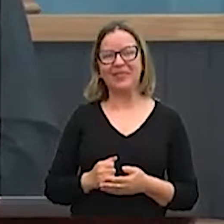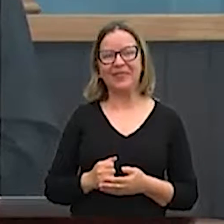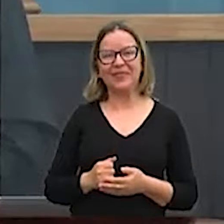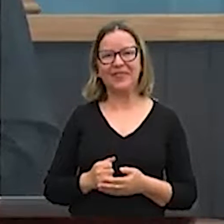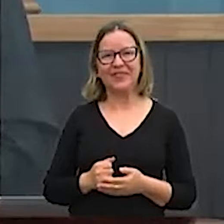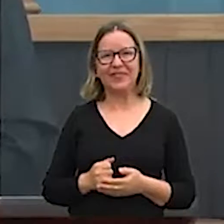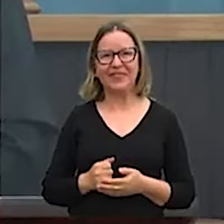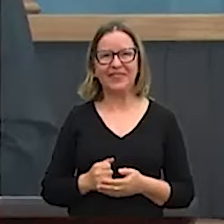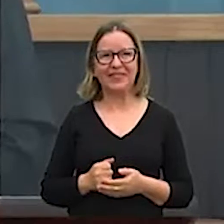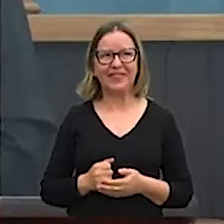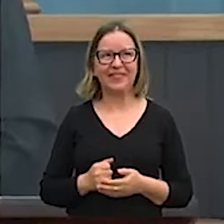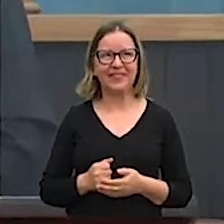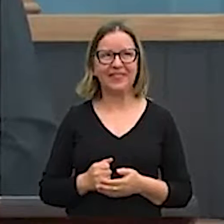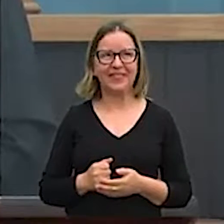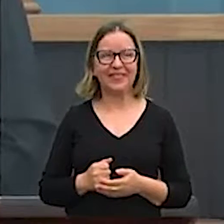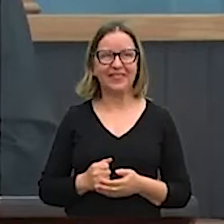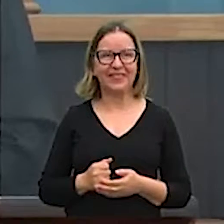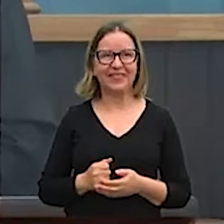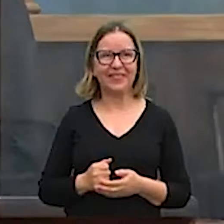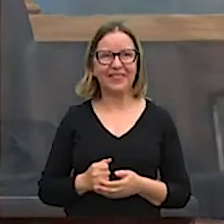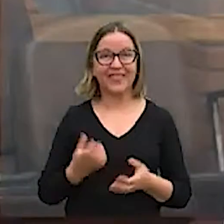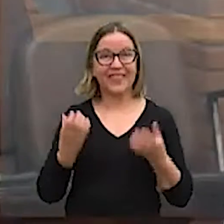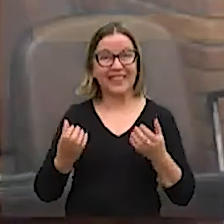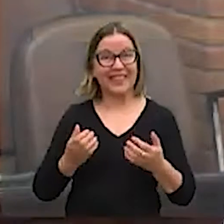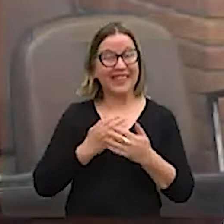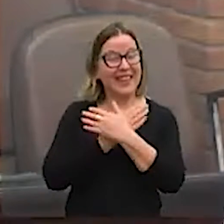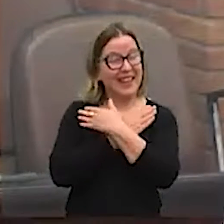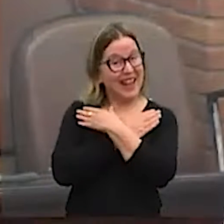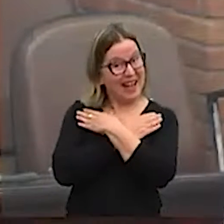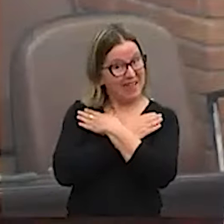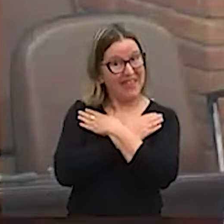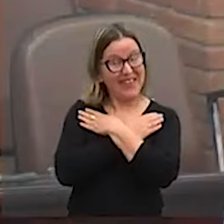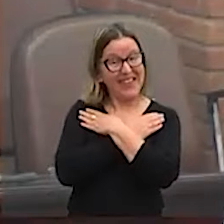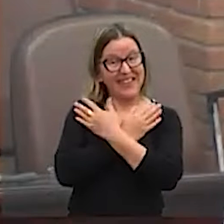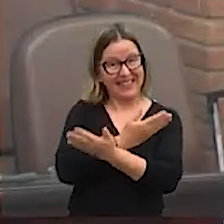poder dar um abraço em vocês.